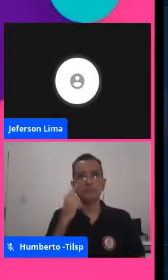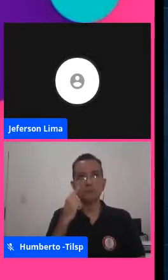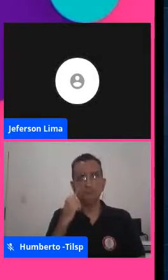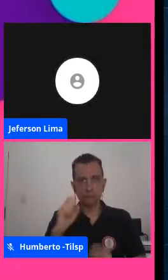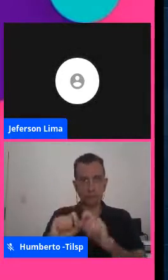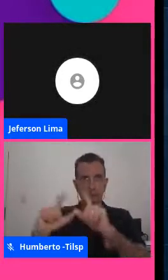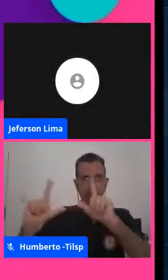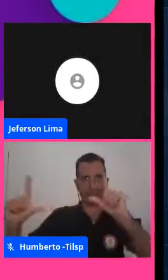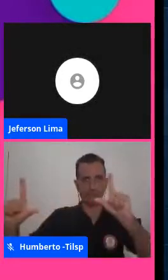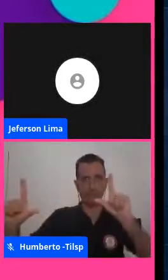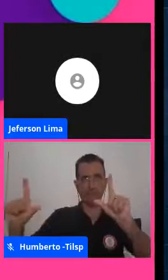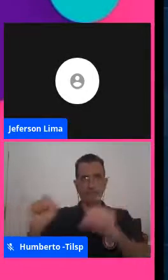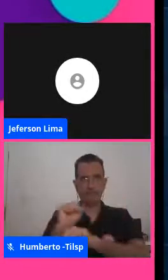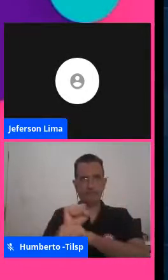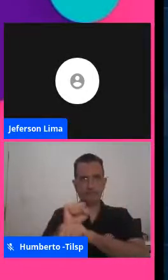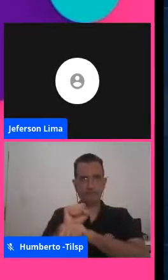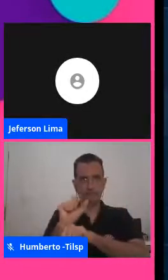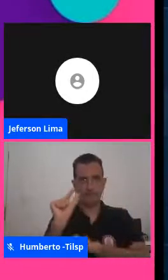né?